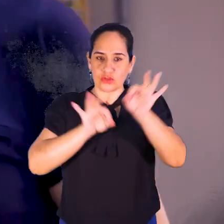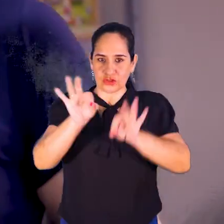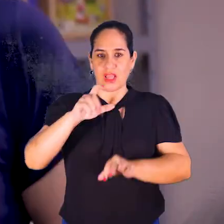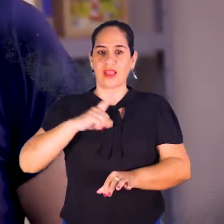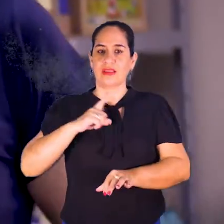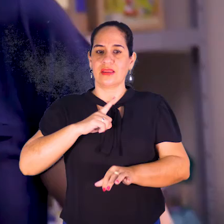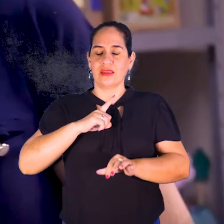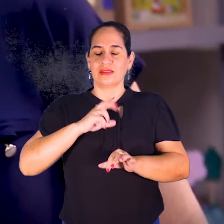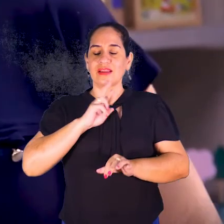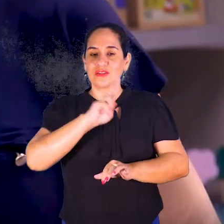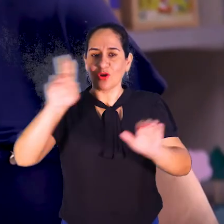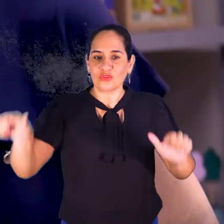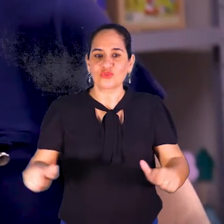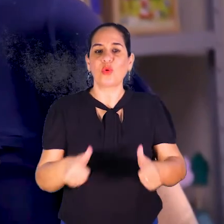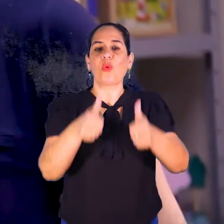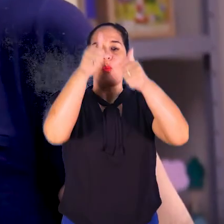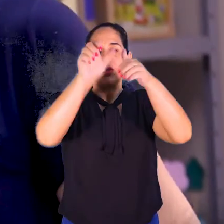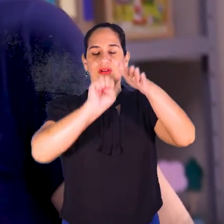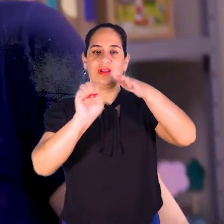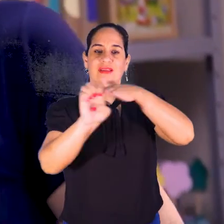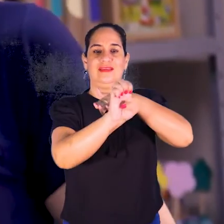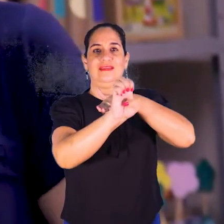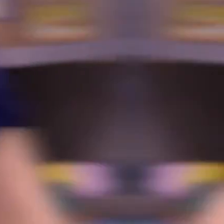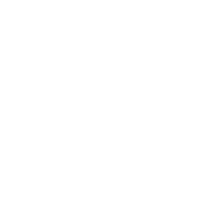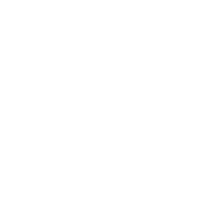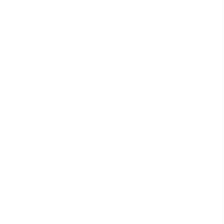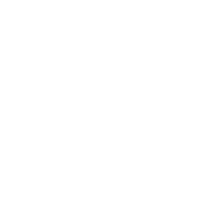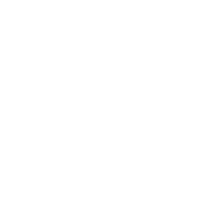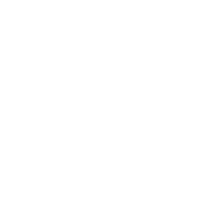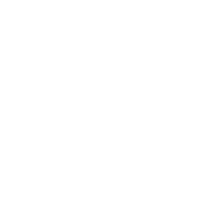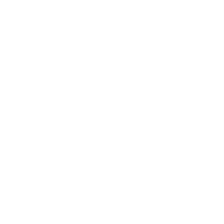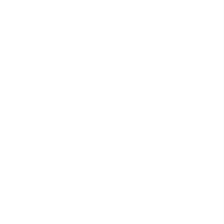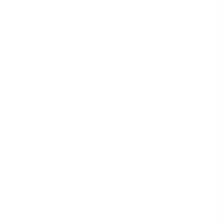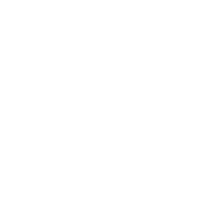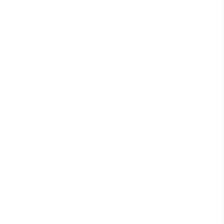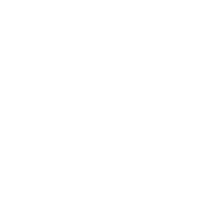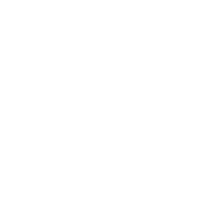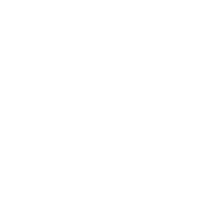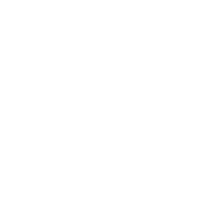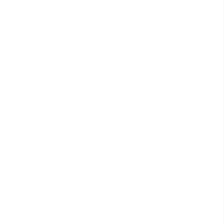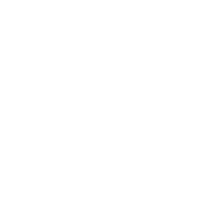e tem resultados positivos para nossas crianças, público-alvo do AEE.